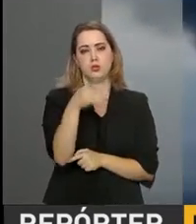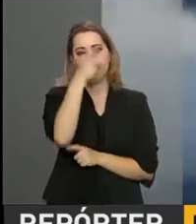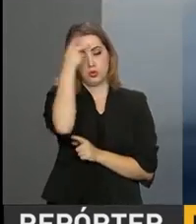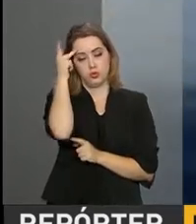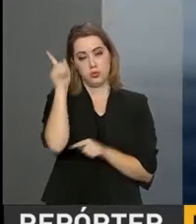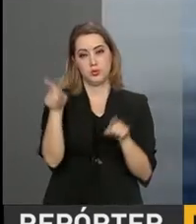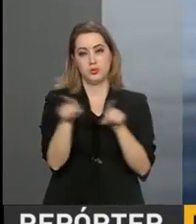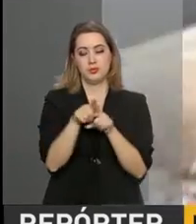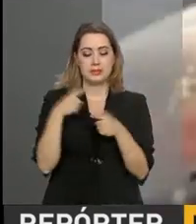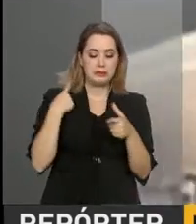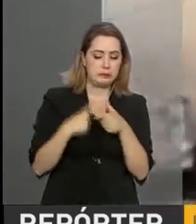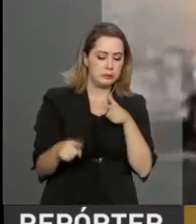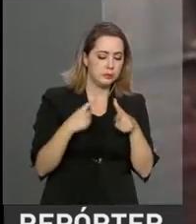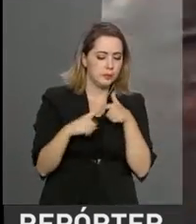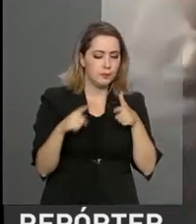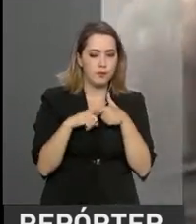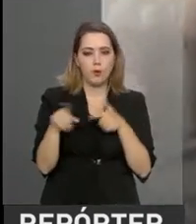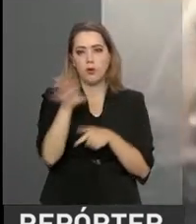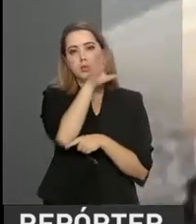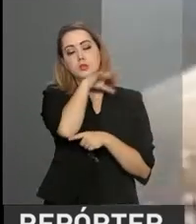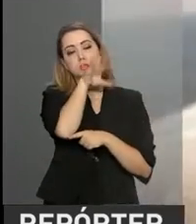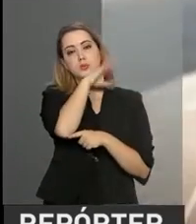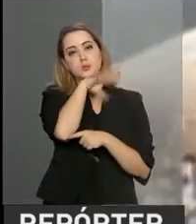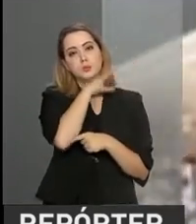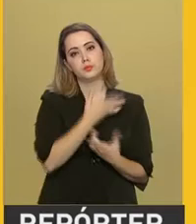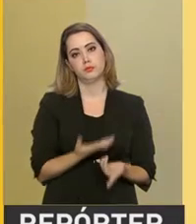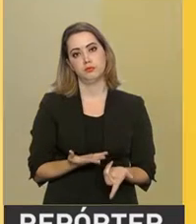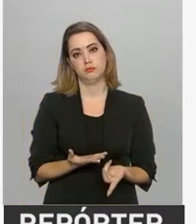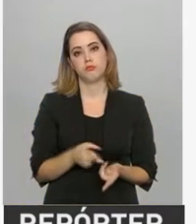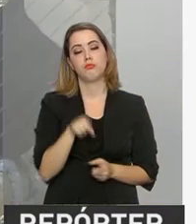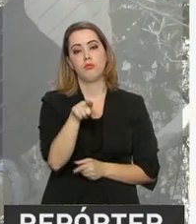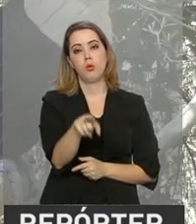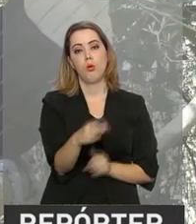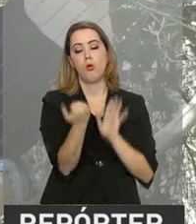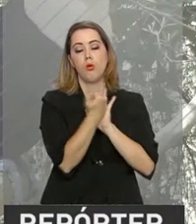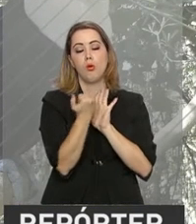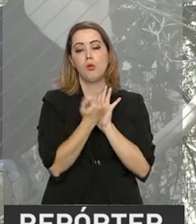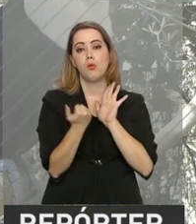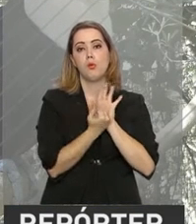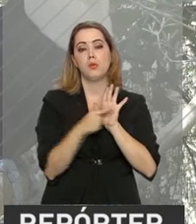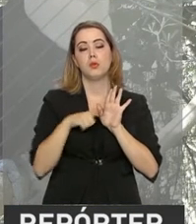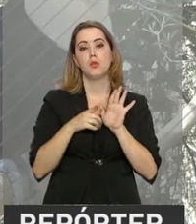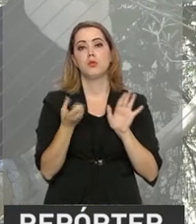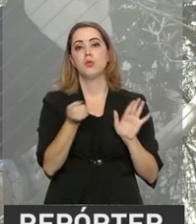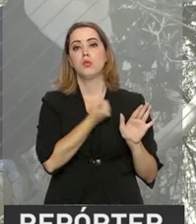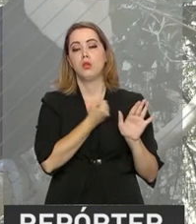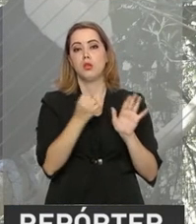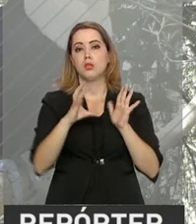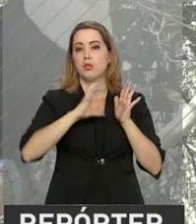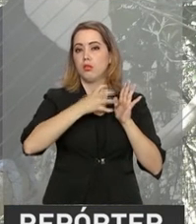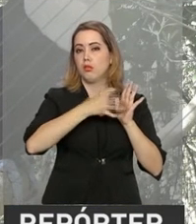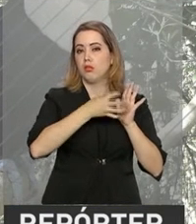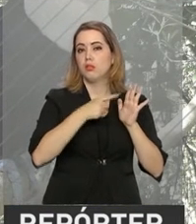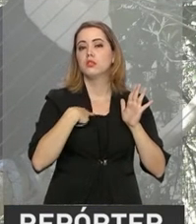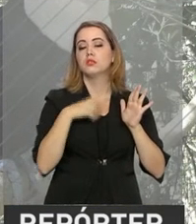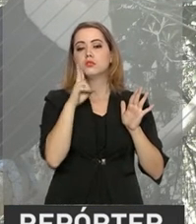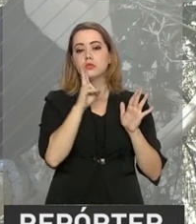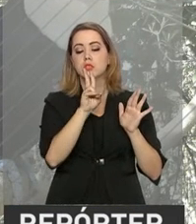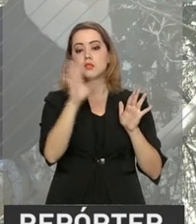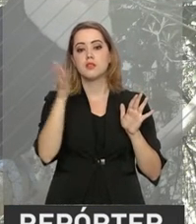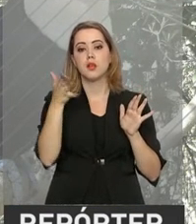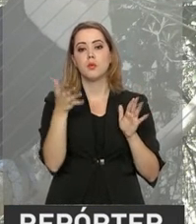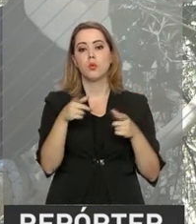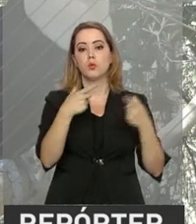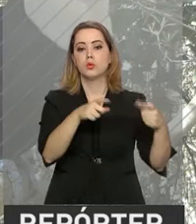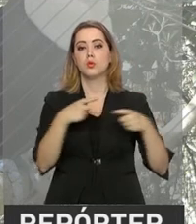ambiental com a morte de várias espécies de animais o plano conta com um banco de dados que mapeou a flora ea fauna dos